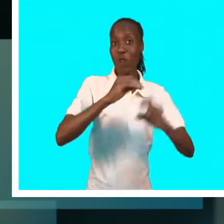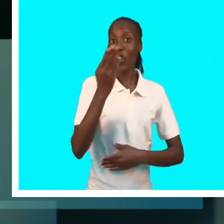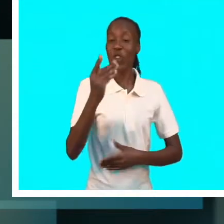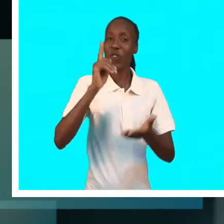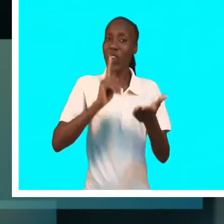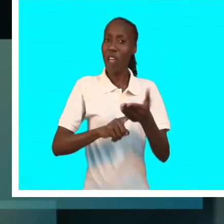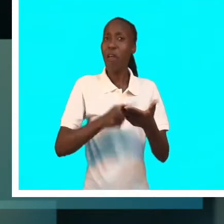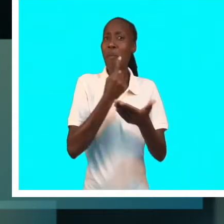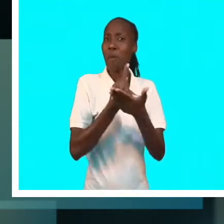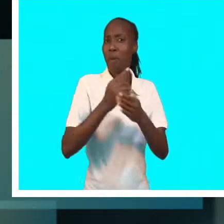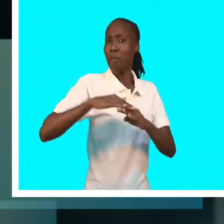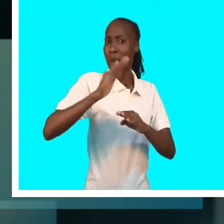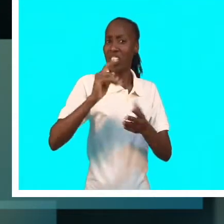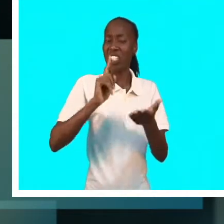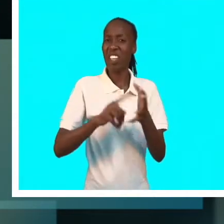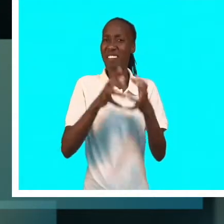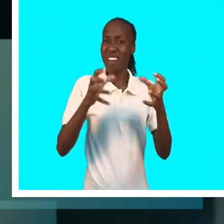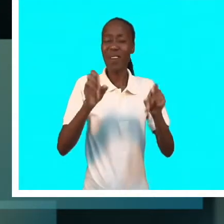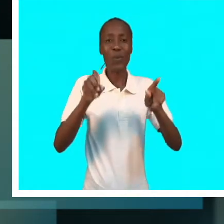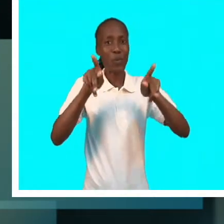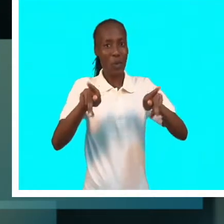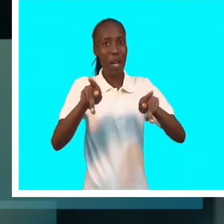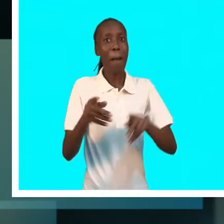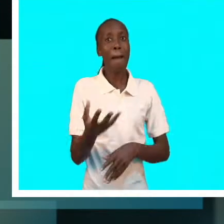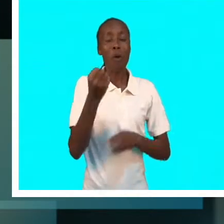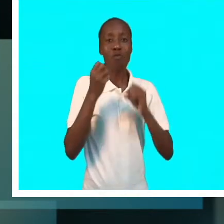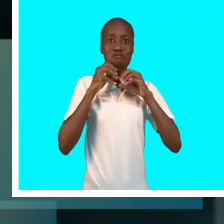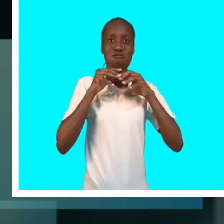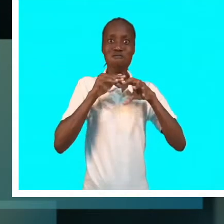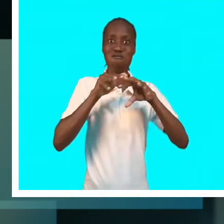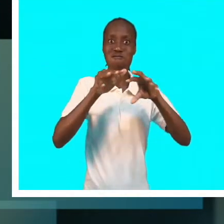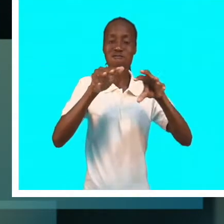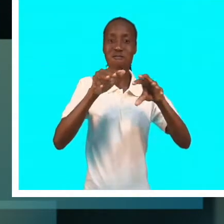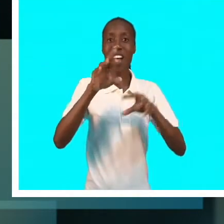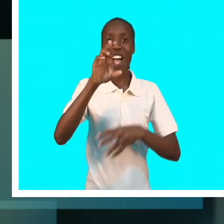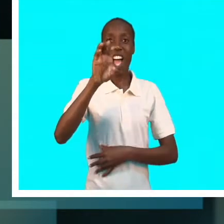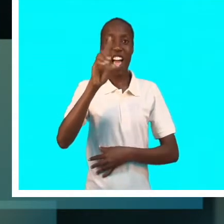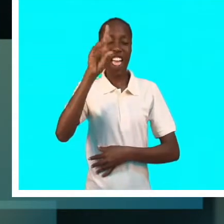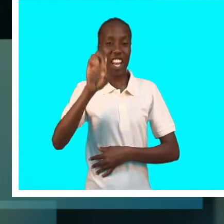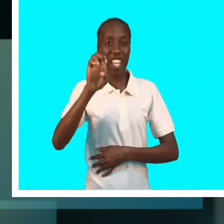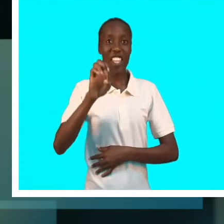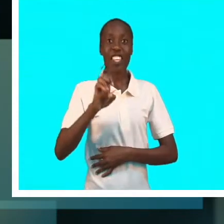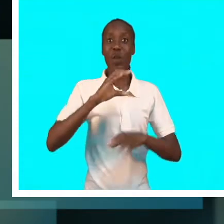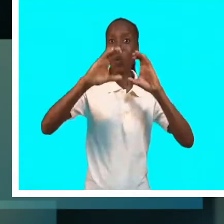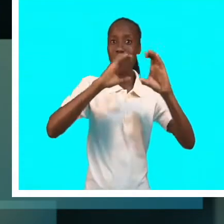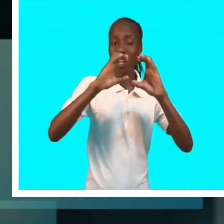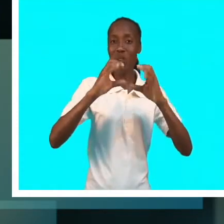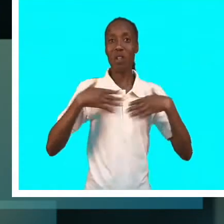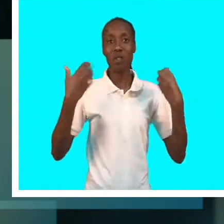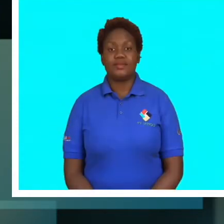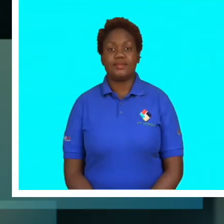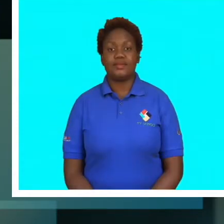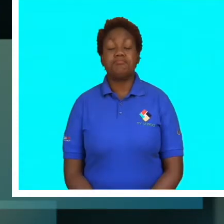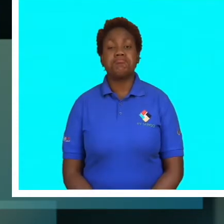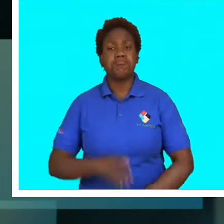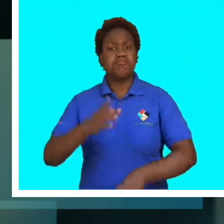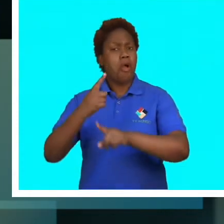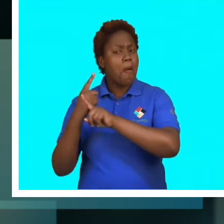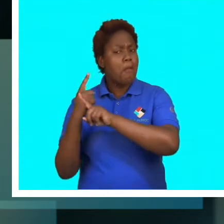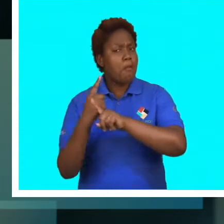E isso para nós é uma grande valia, é uma grande oportunidade para nós podermos alastrar a nossa rede de comunicação em saúde e nutrição. Os